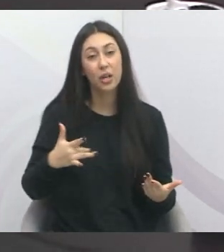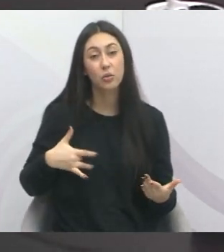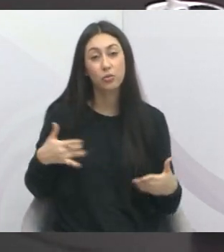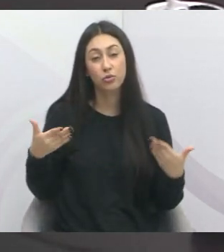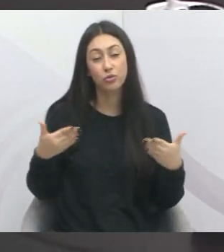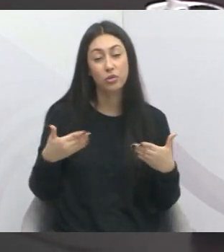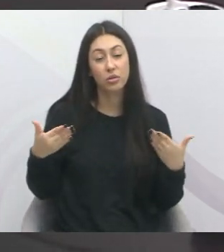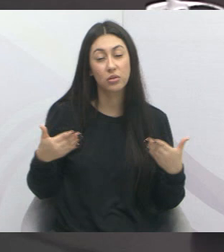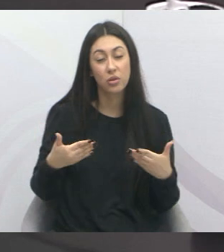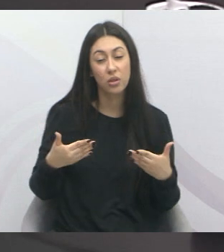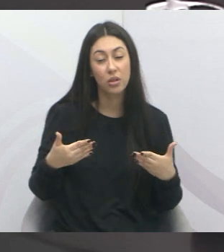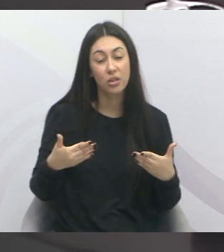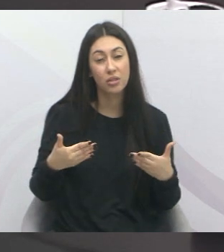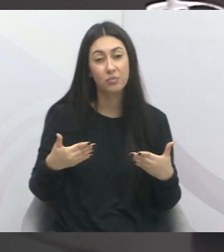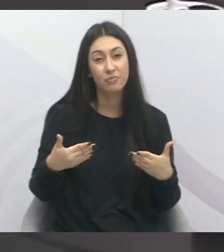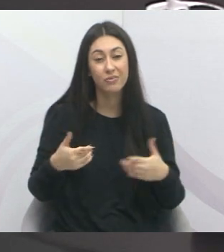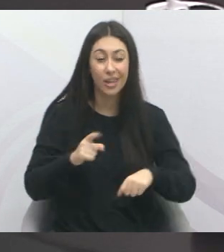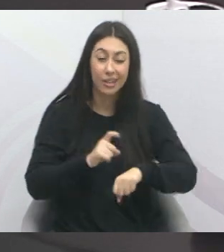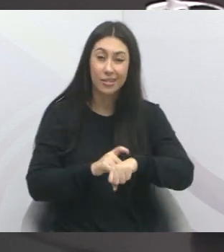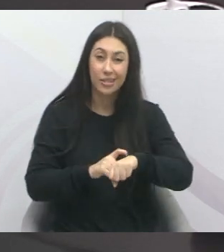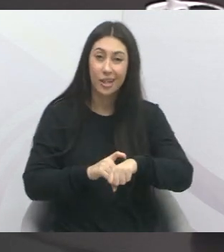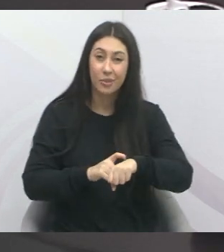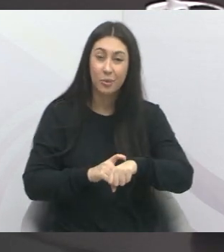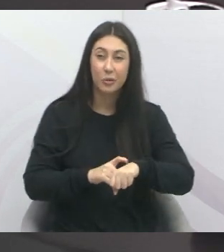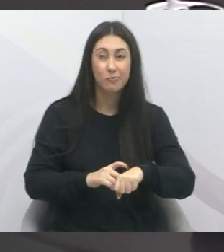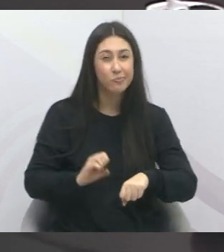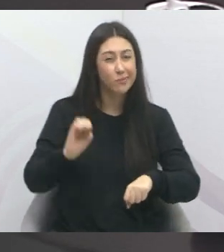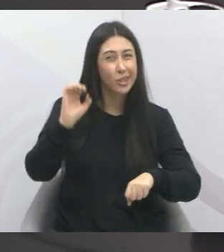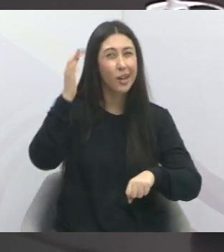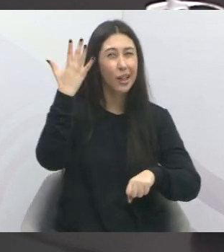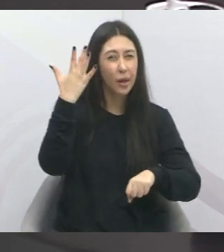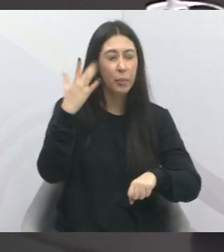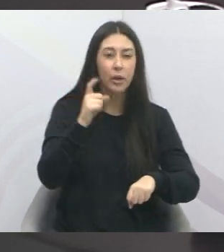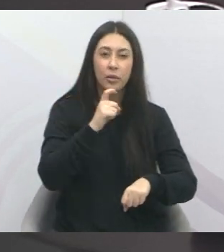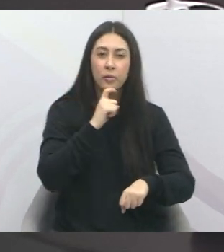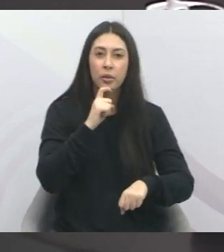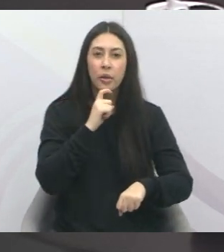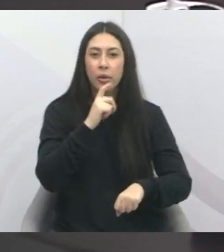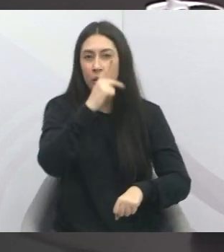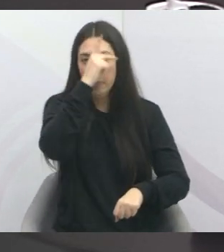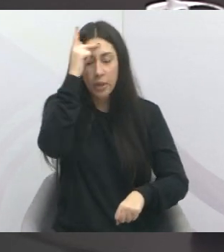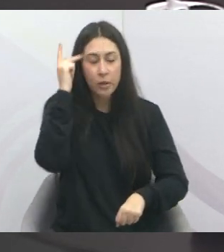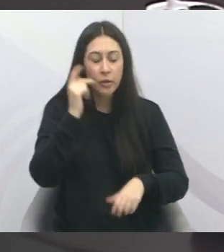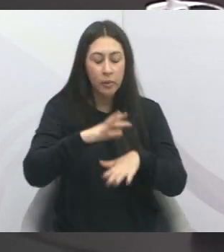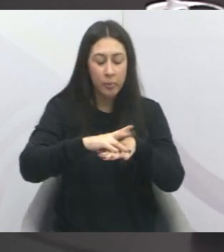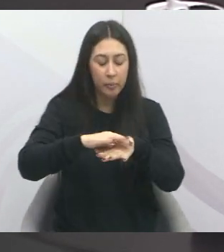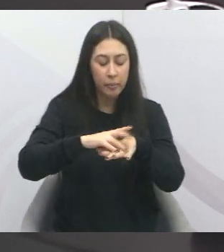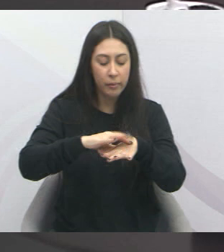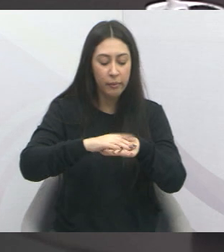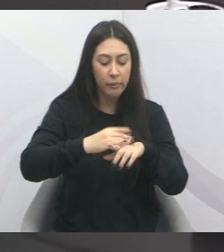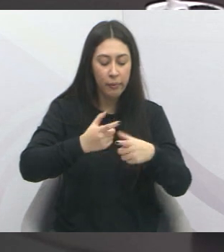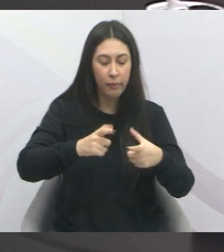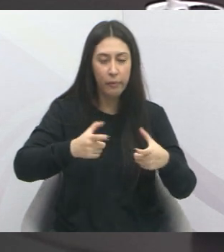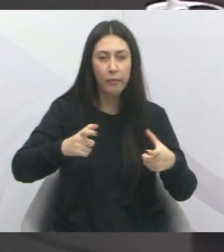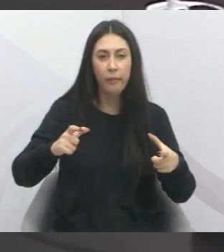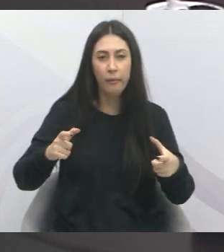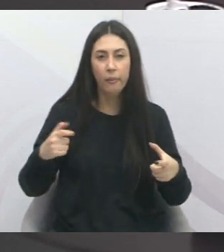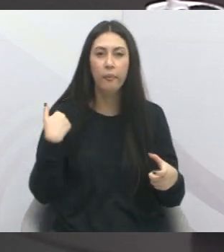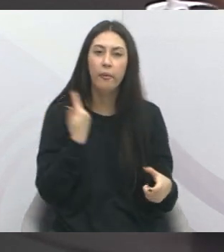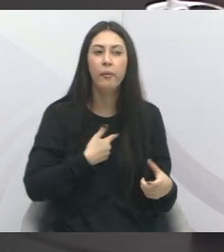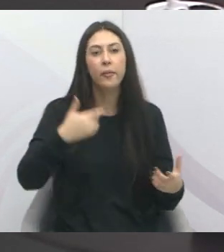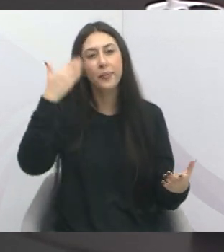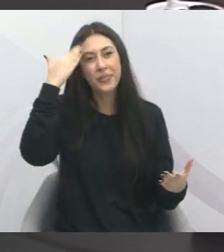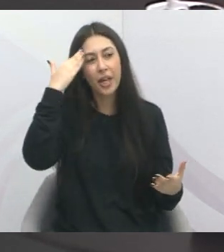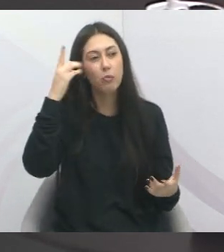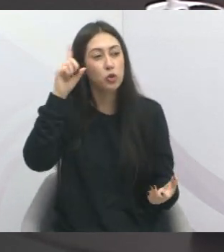agora, né, nesse tempo frio, as pessoas procuram mesmo. Existe essa possibilidade de aumentar o número de médicos, né? Porque a gente sabe que não é